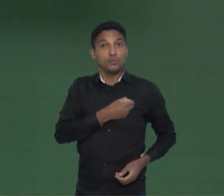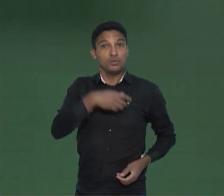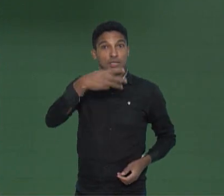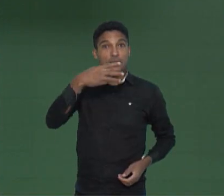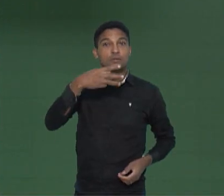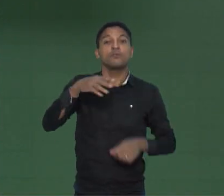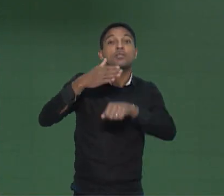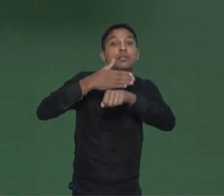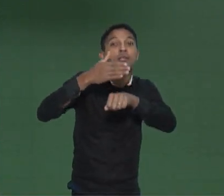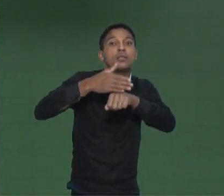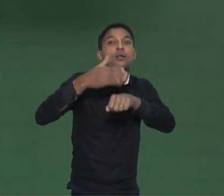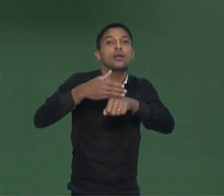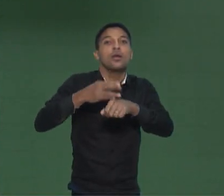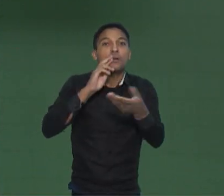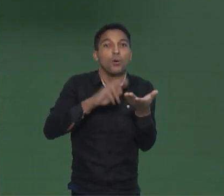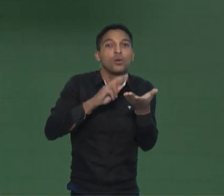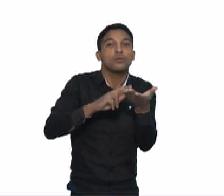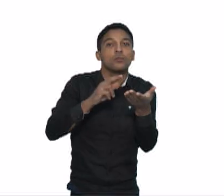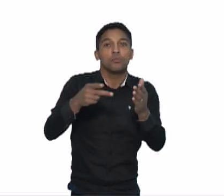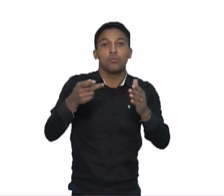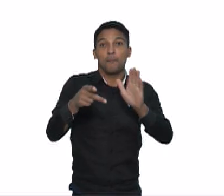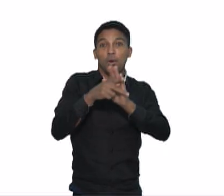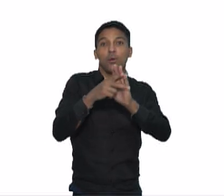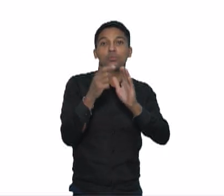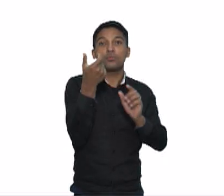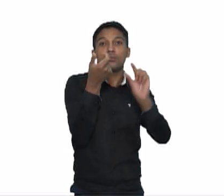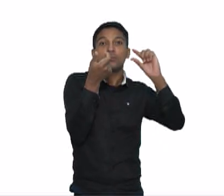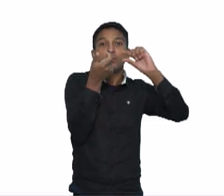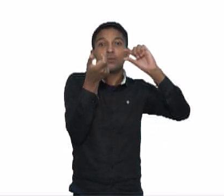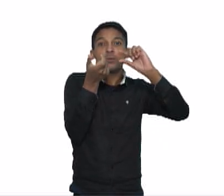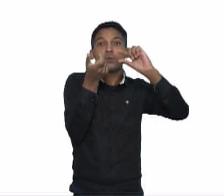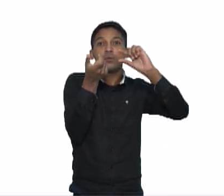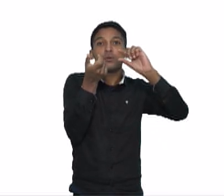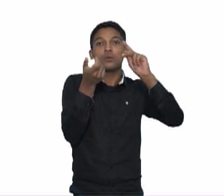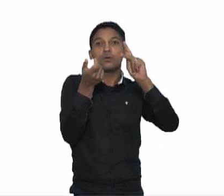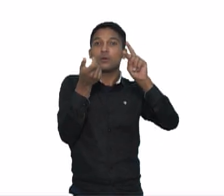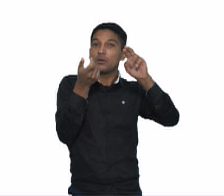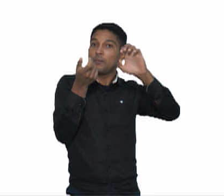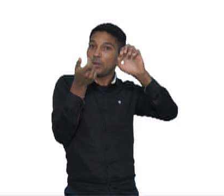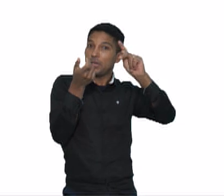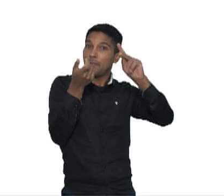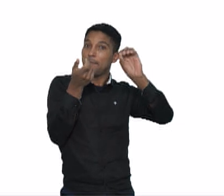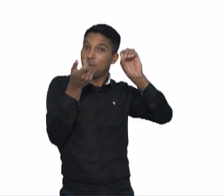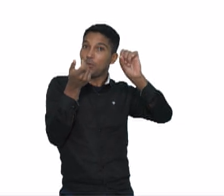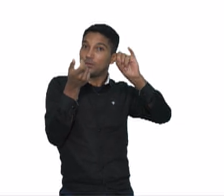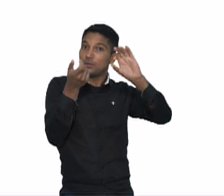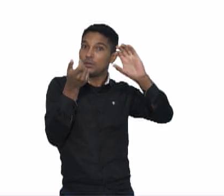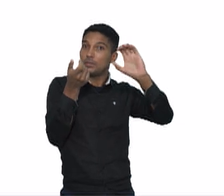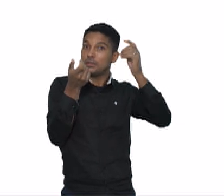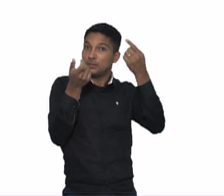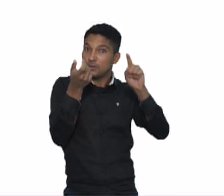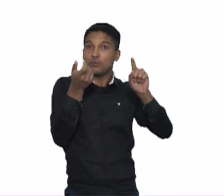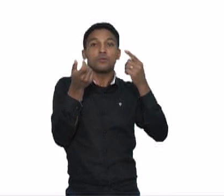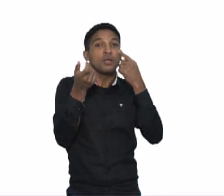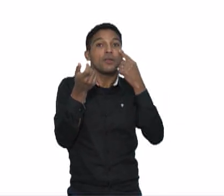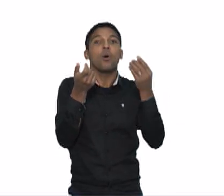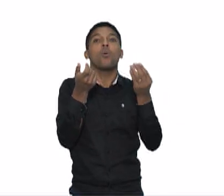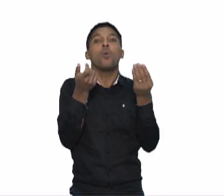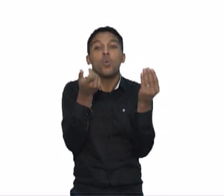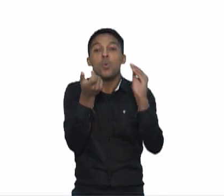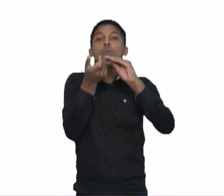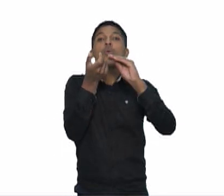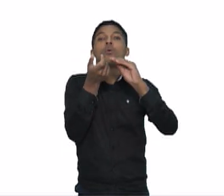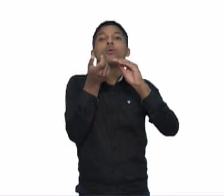quero conversar com você. Quem conversa, conversa com alguém. O conversar exigiu o